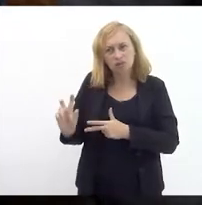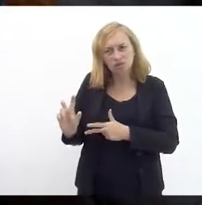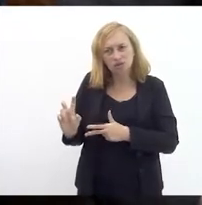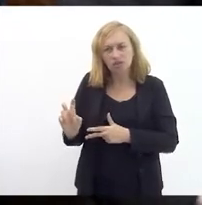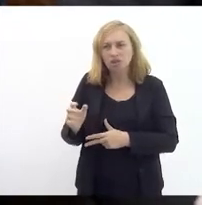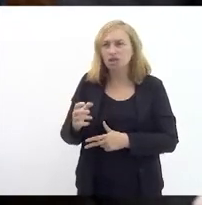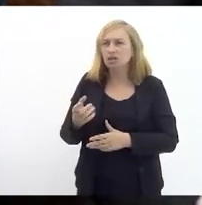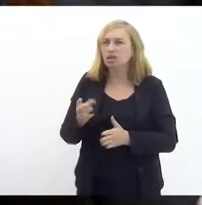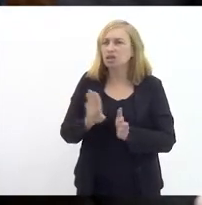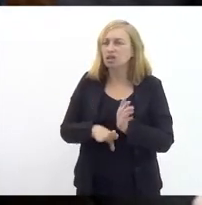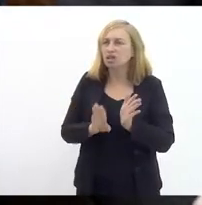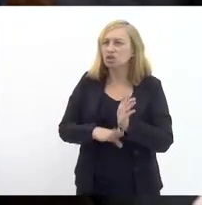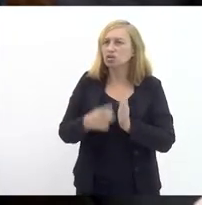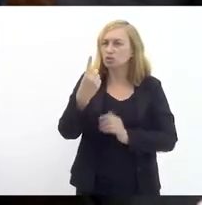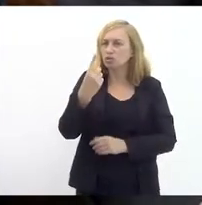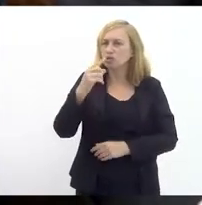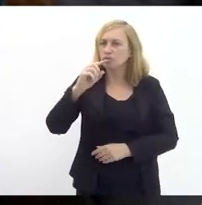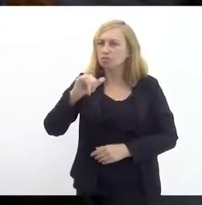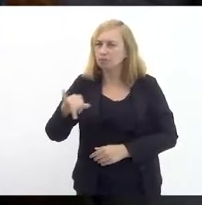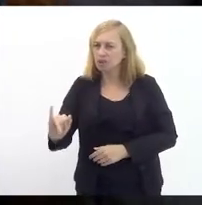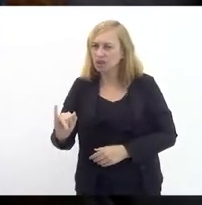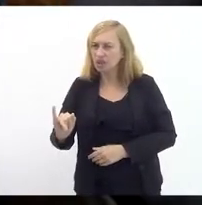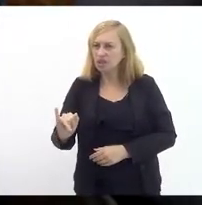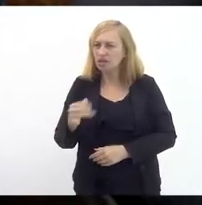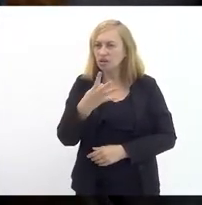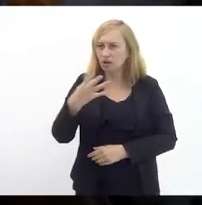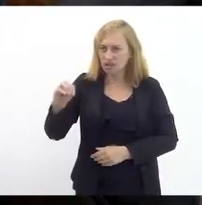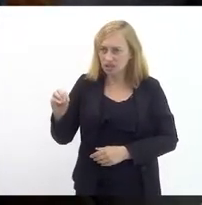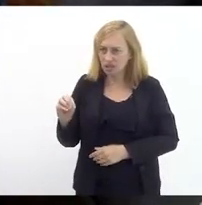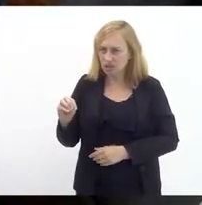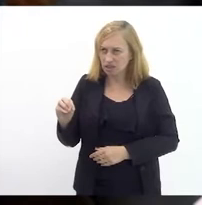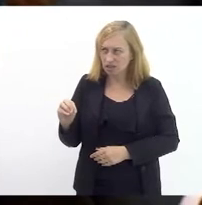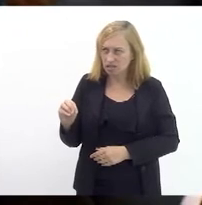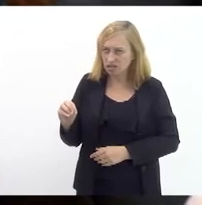que gastou R$ 1.400.000. Em 95,